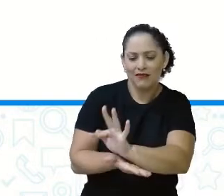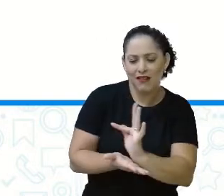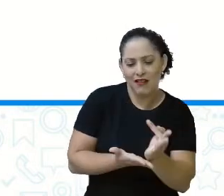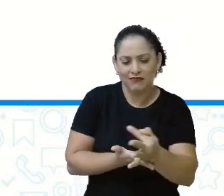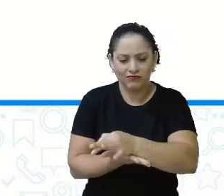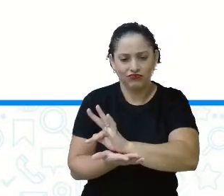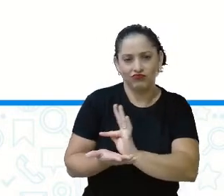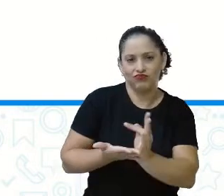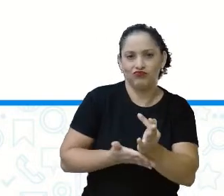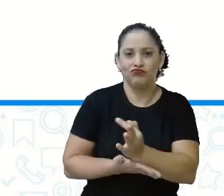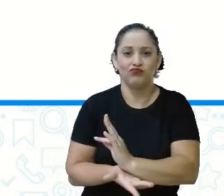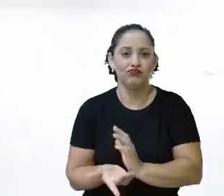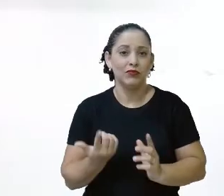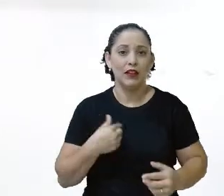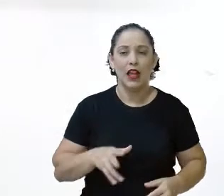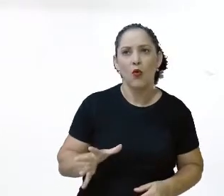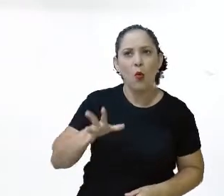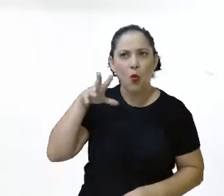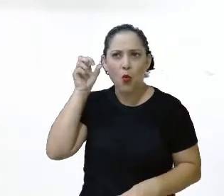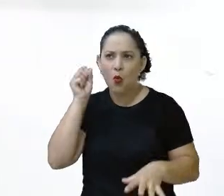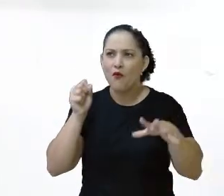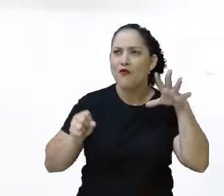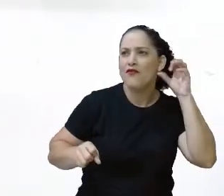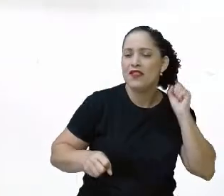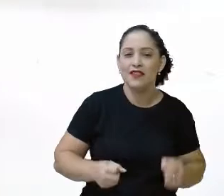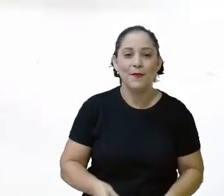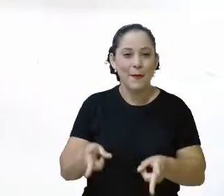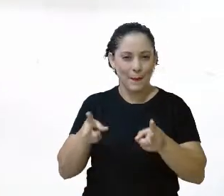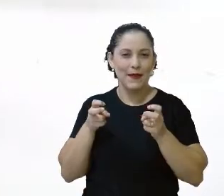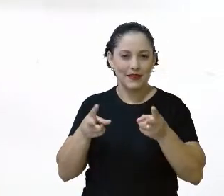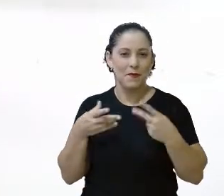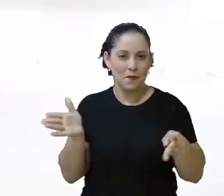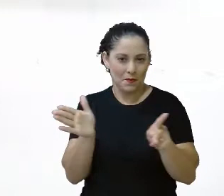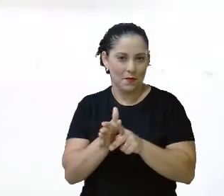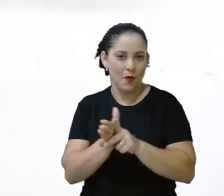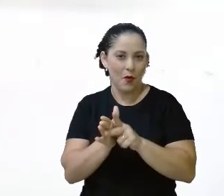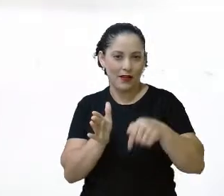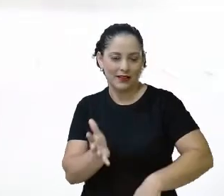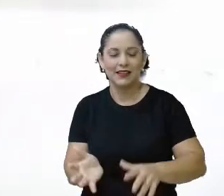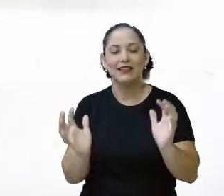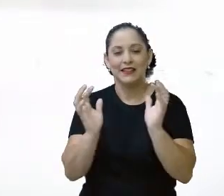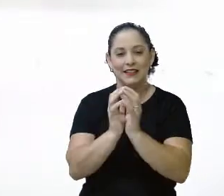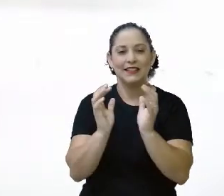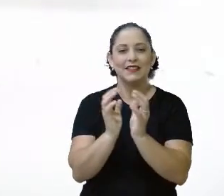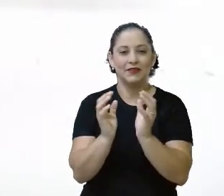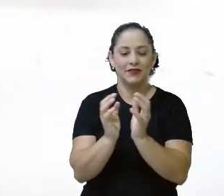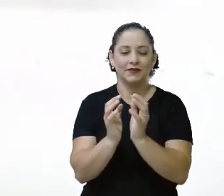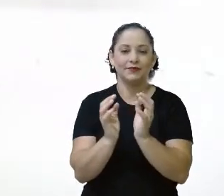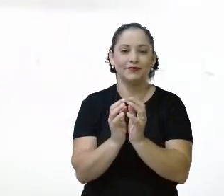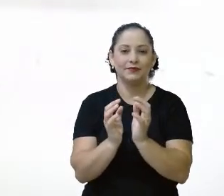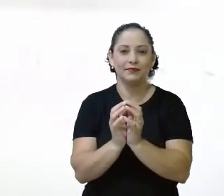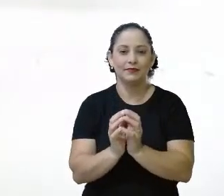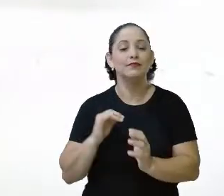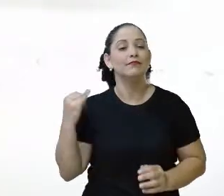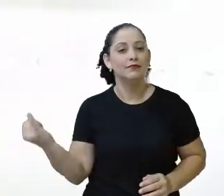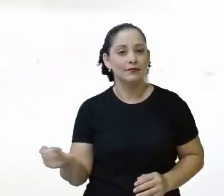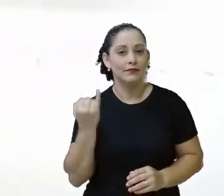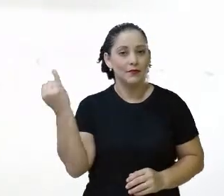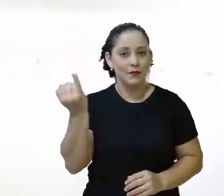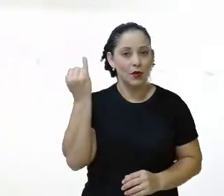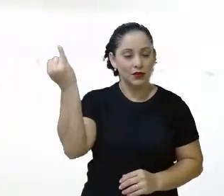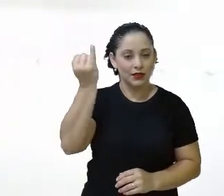gente escuta o ritmo, a gente reconhece imediatamente e liga a Recife. Por isso, é